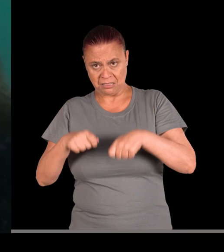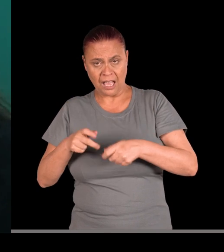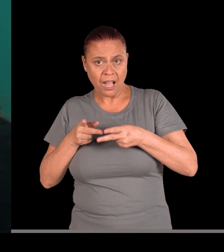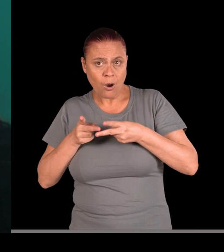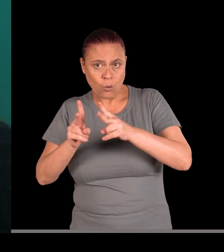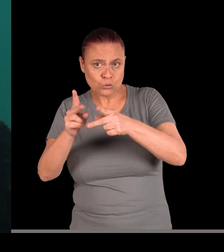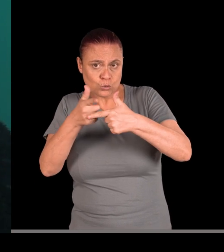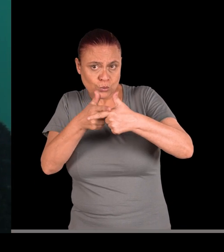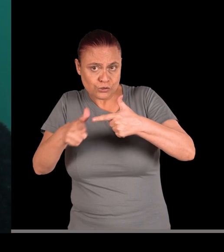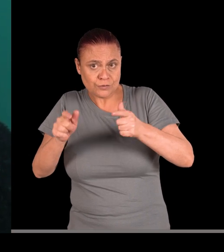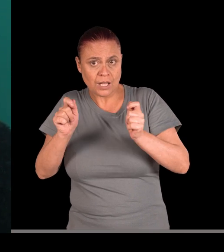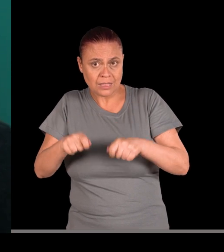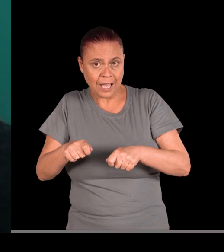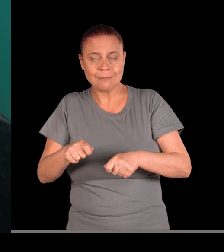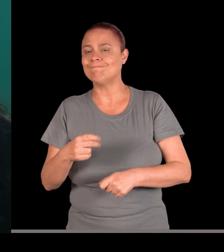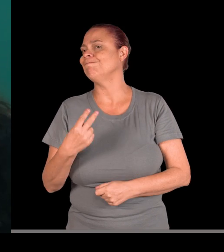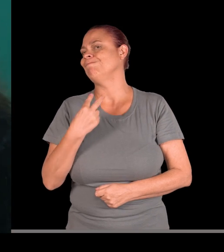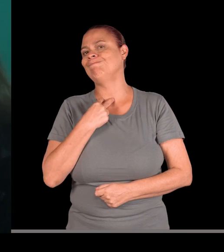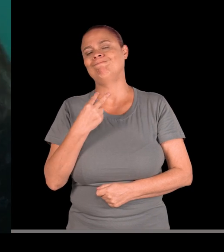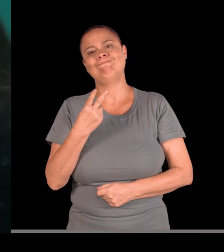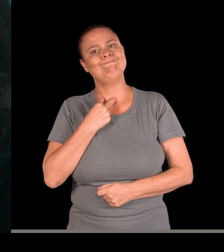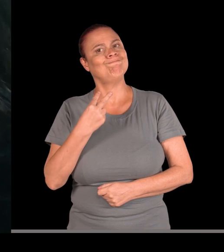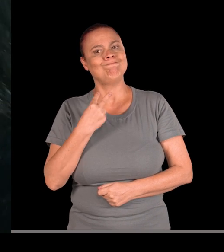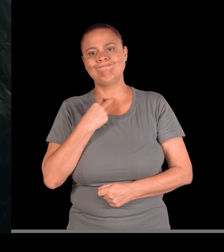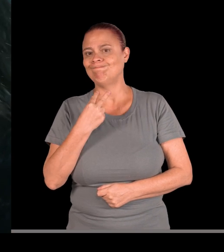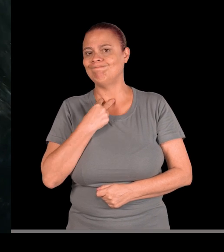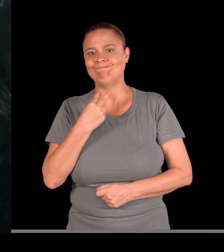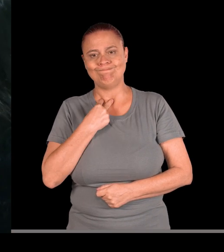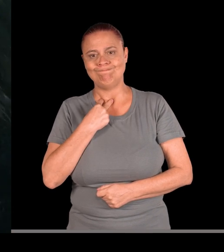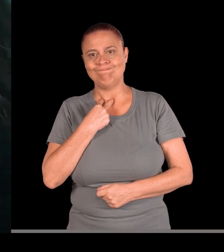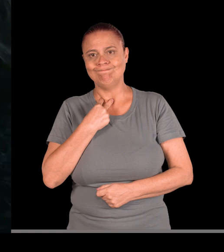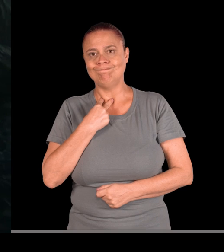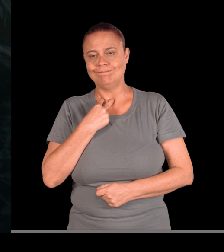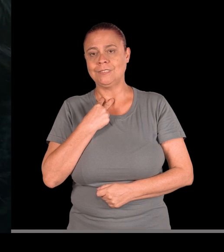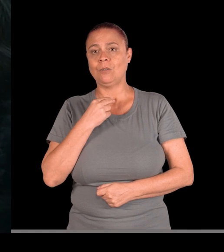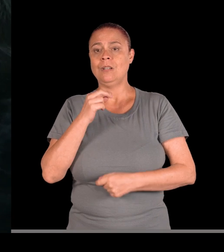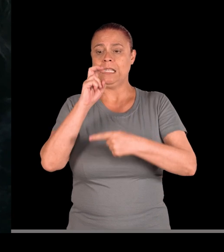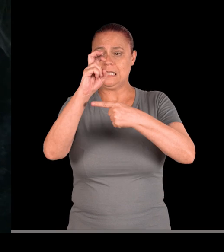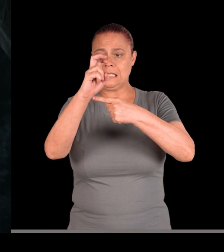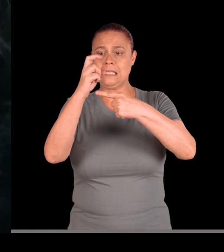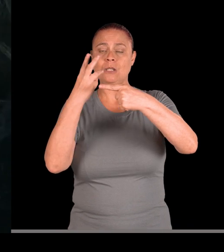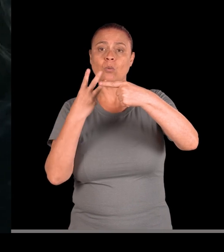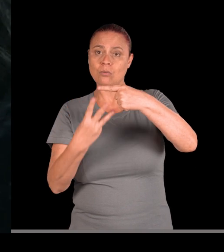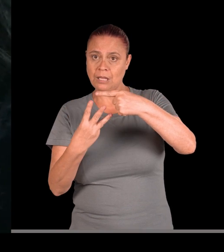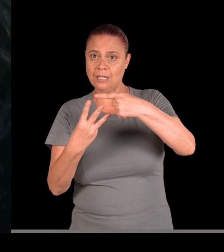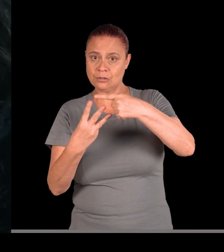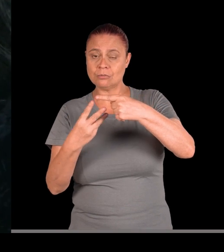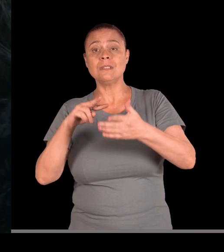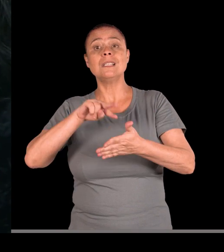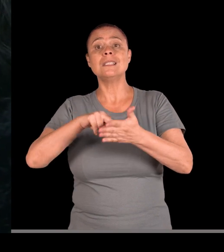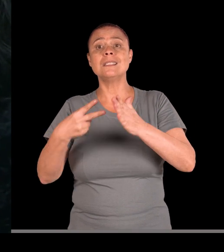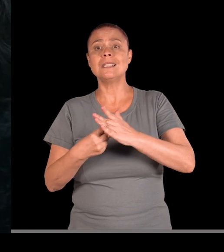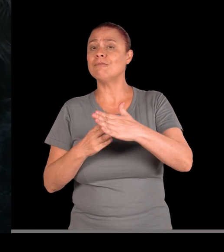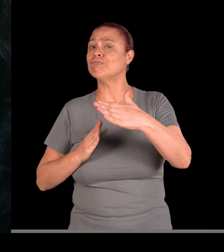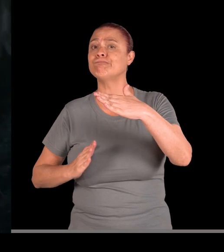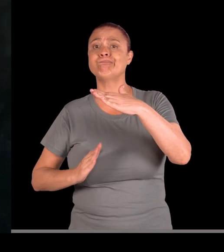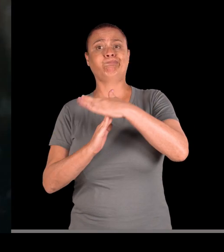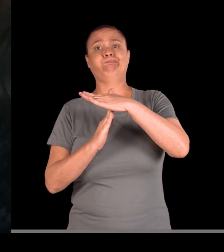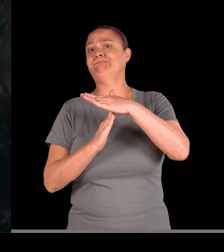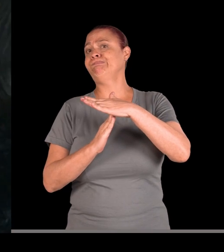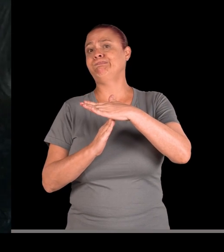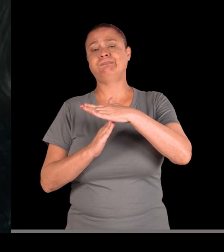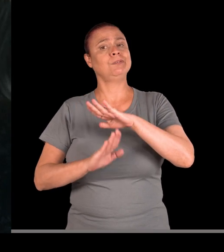eu posso continuar simplificando? Não, não posso. Então, percebam que 5 terços é uma